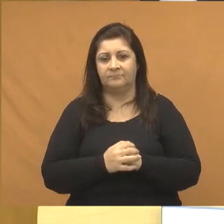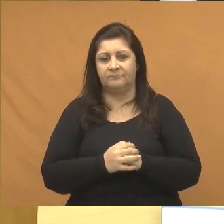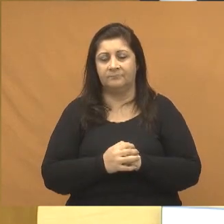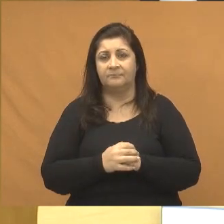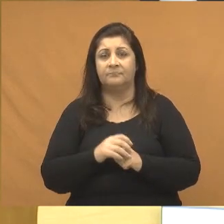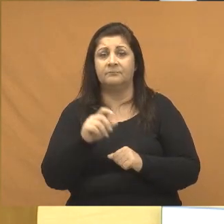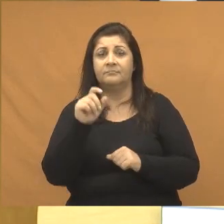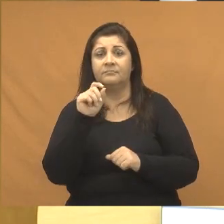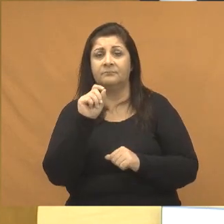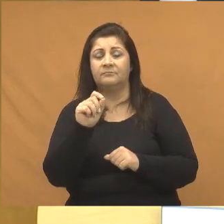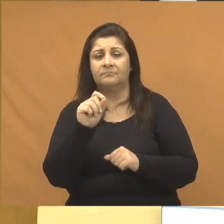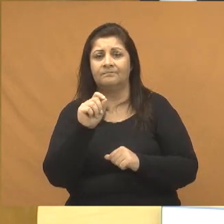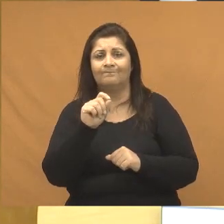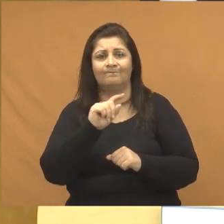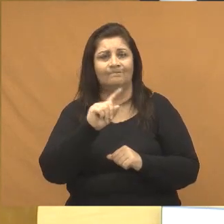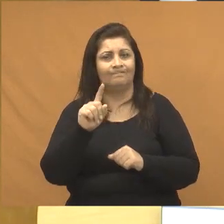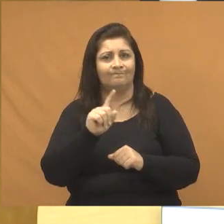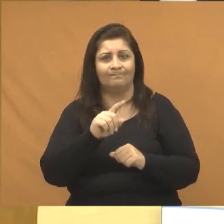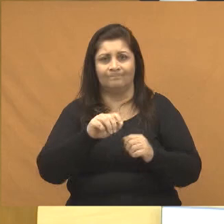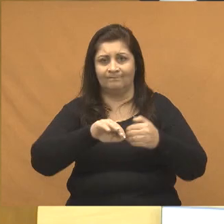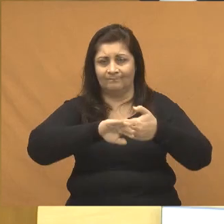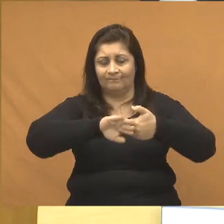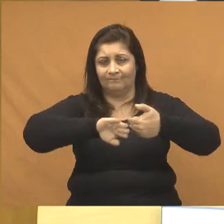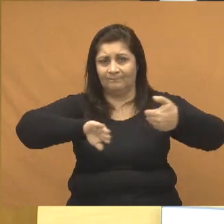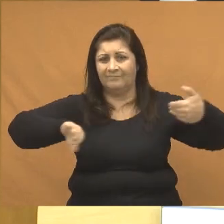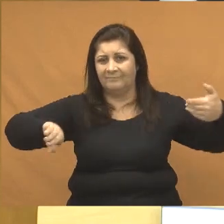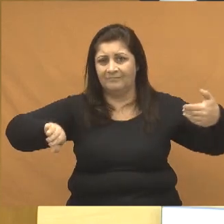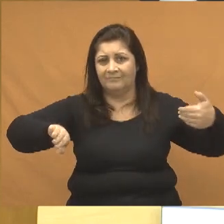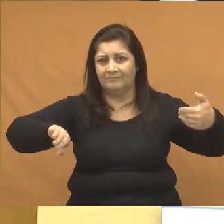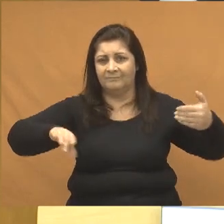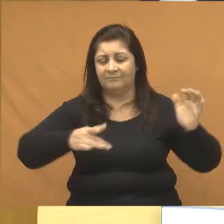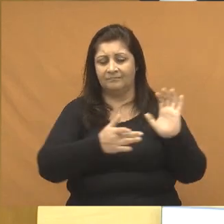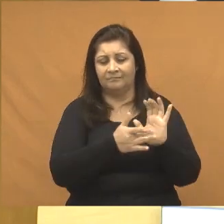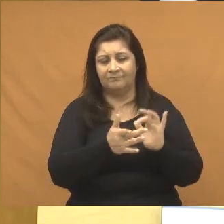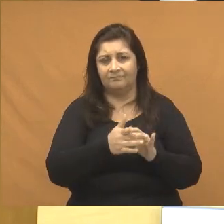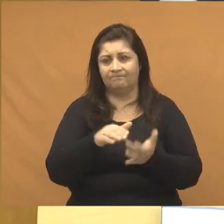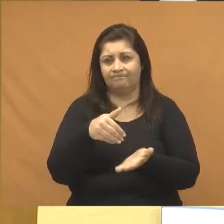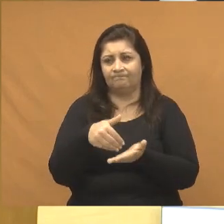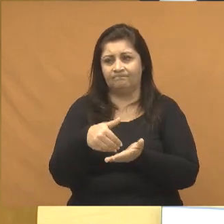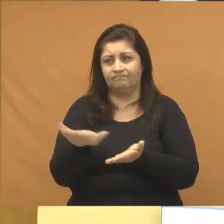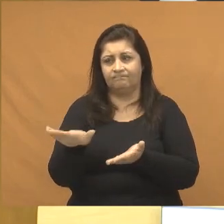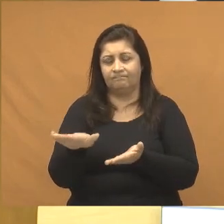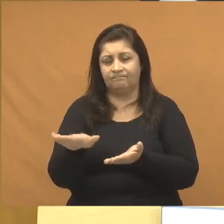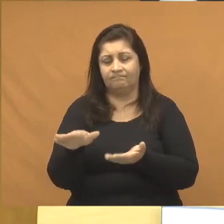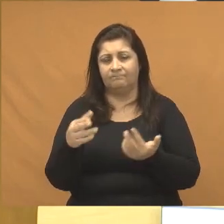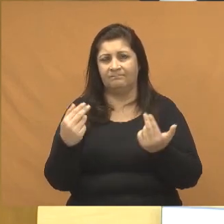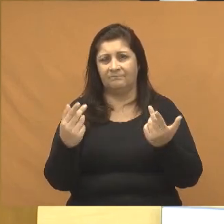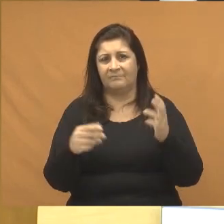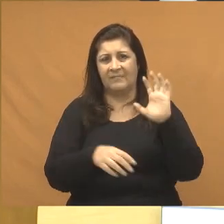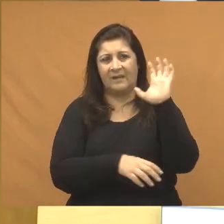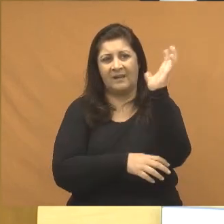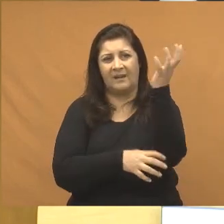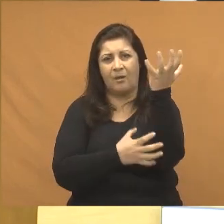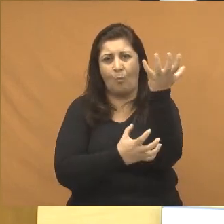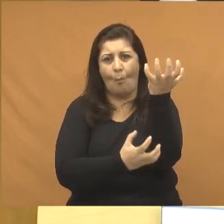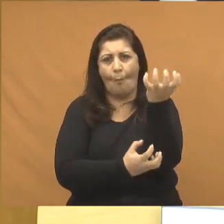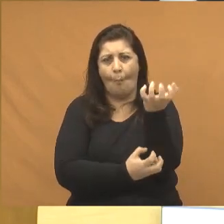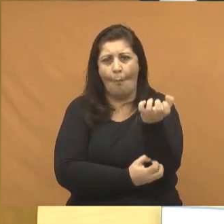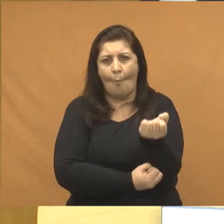Quem não permanecer em mim será lançado fora como um ramo e